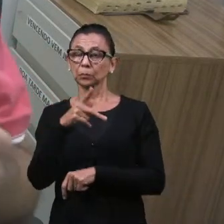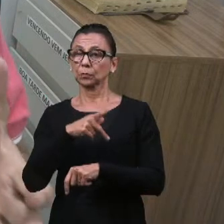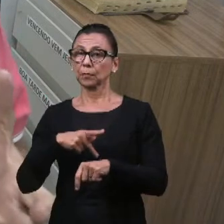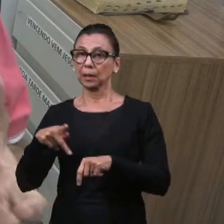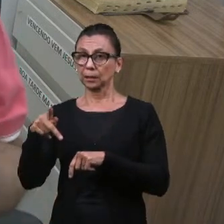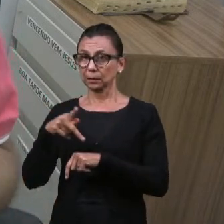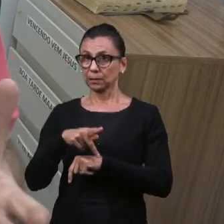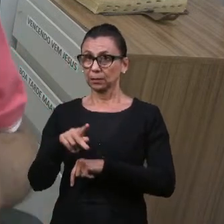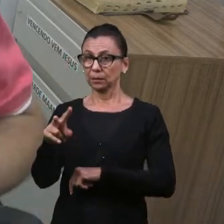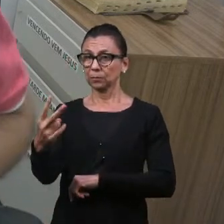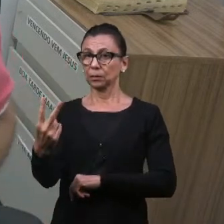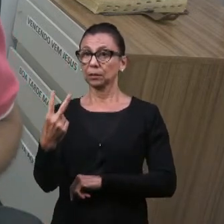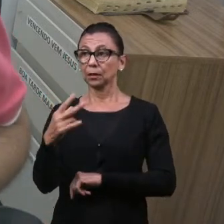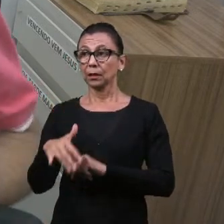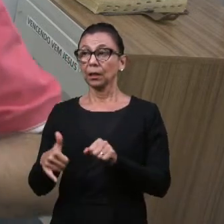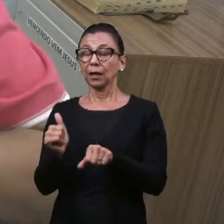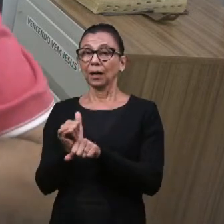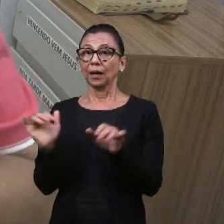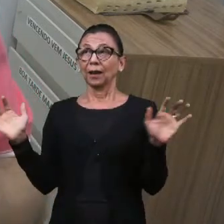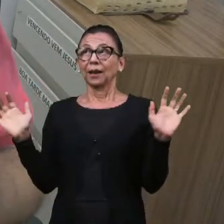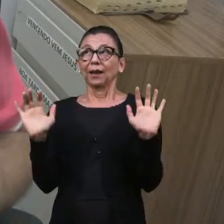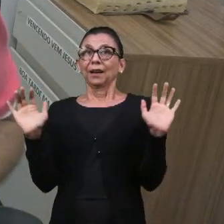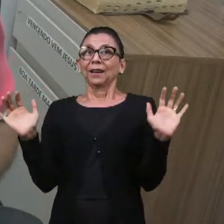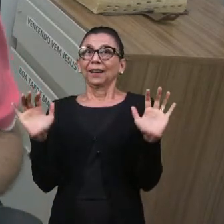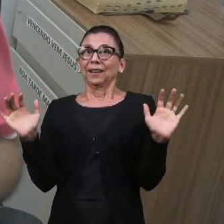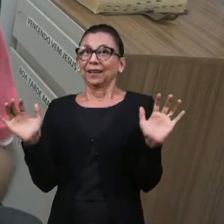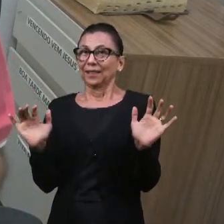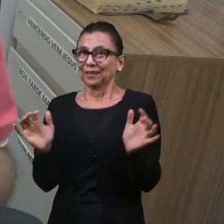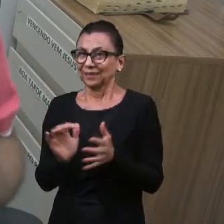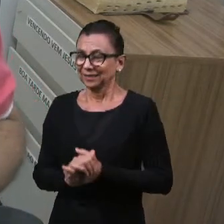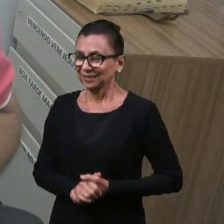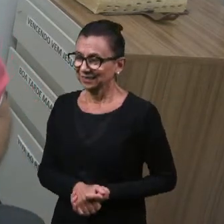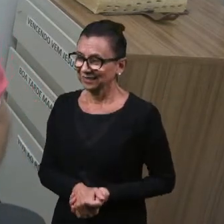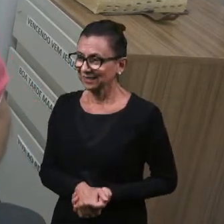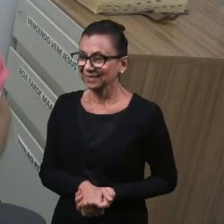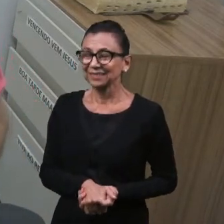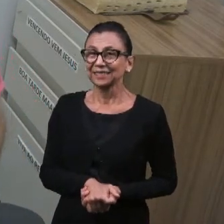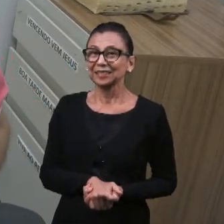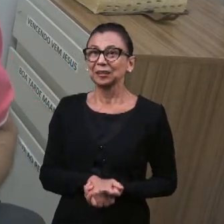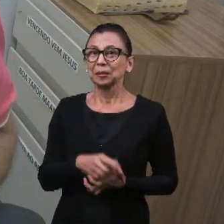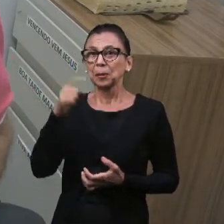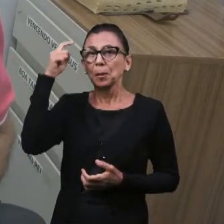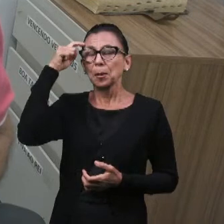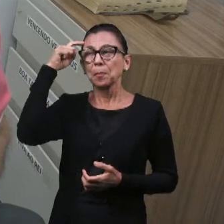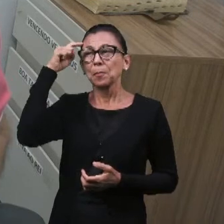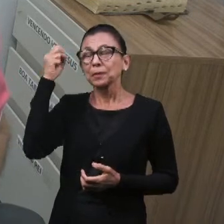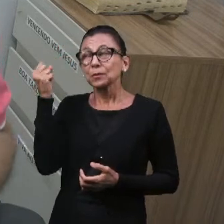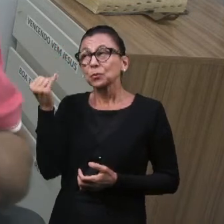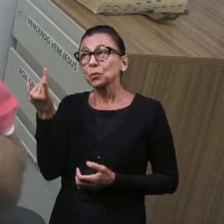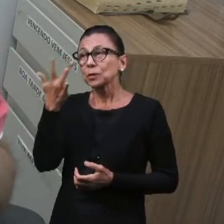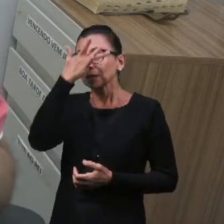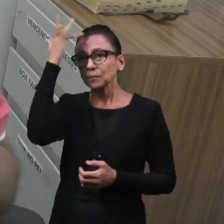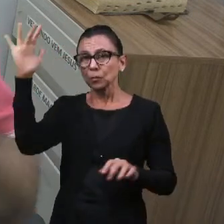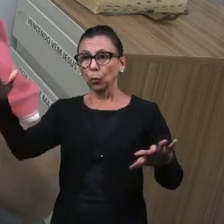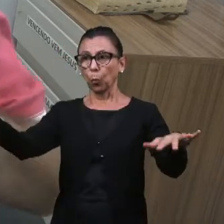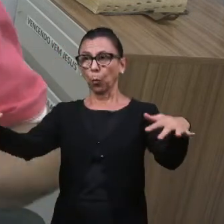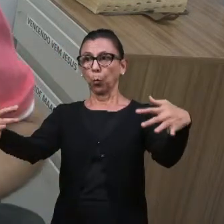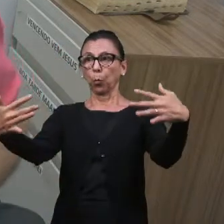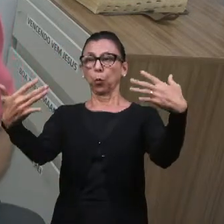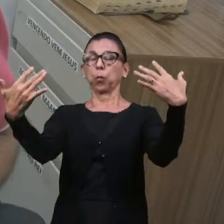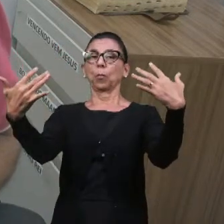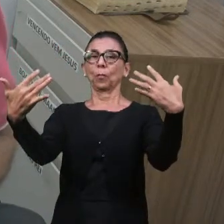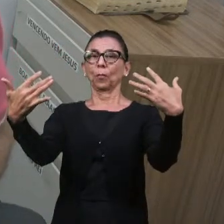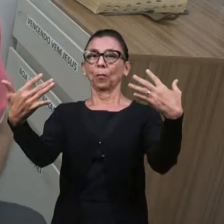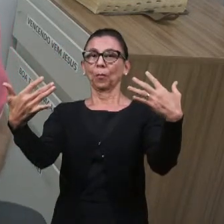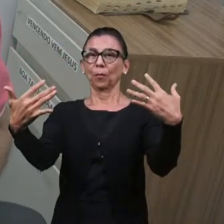pelo YouTube, meu Deus, os 4 cantos da terra, não temos noção de quantas mil pessoas estão acompanhando a gente. Temos uma certa noção, mas